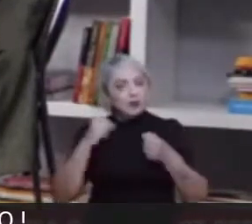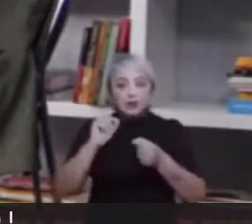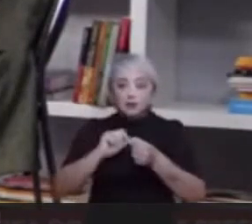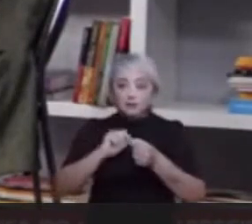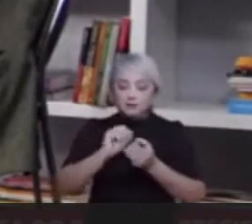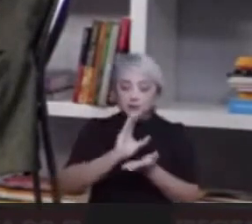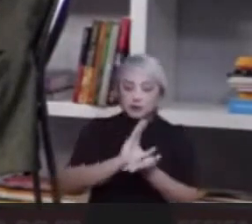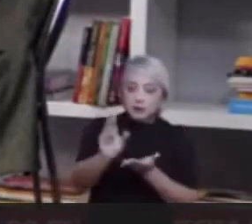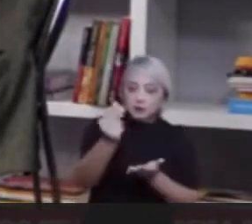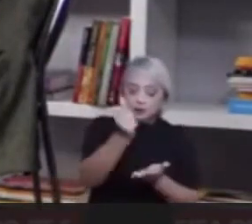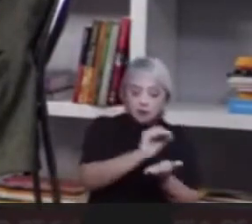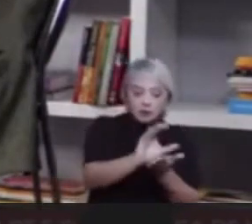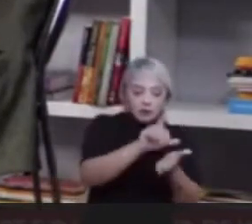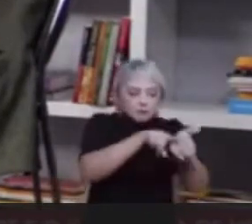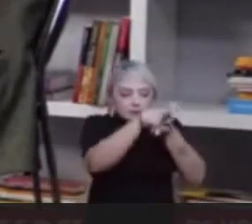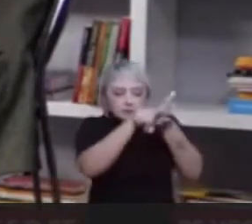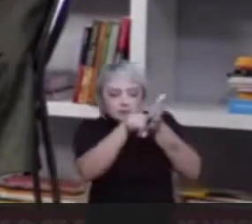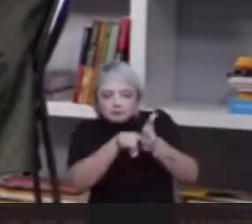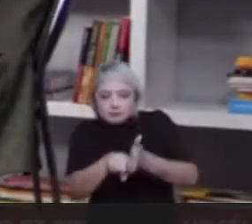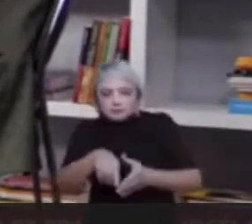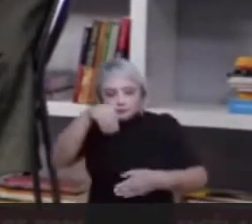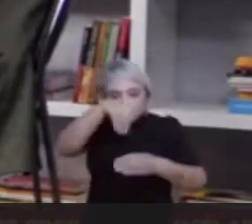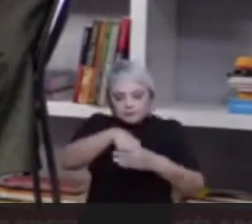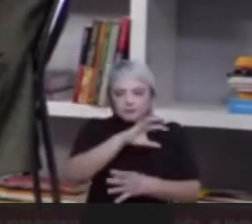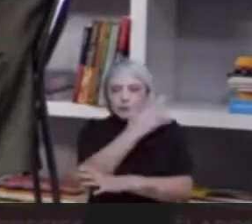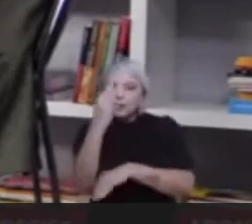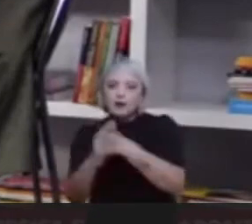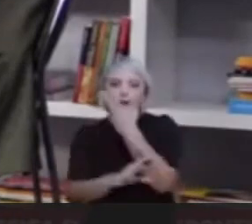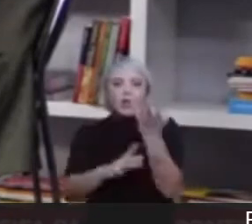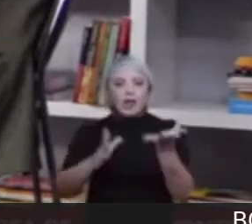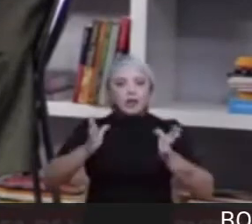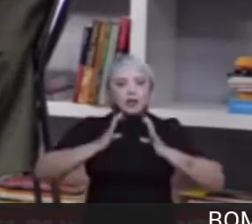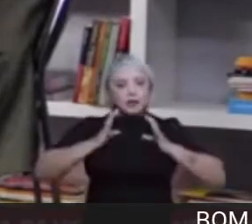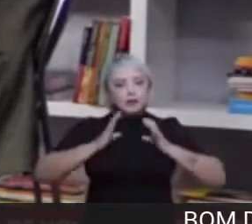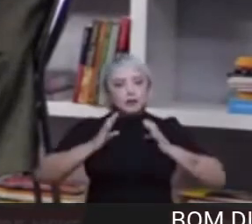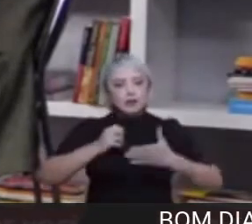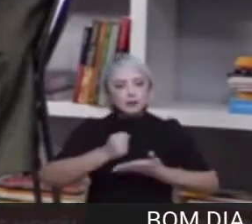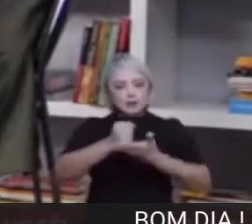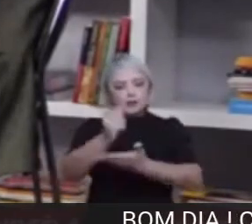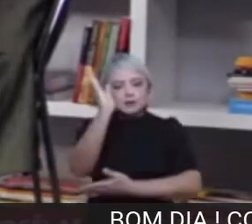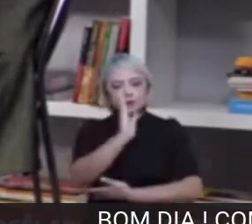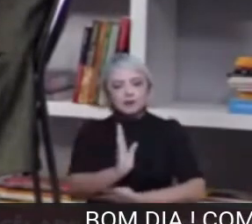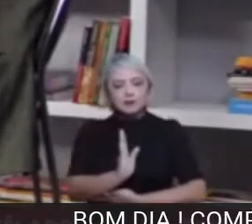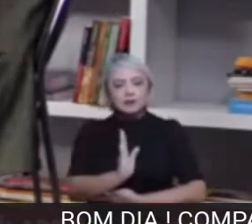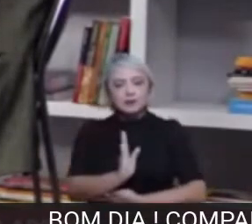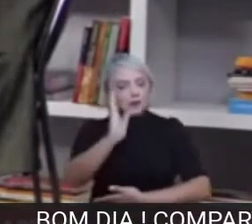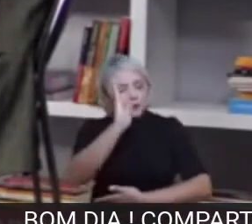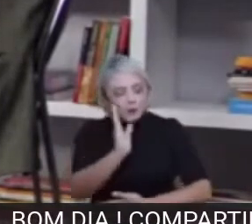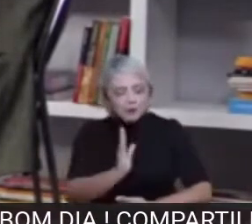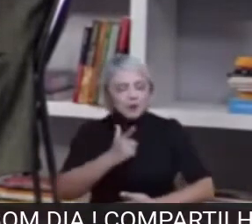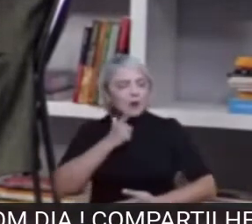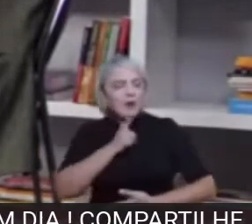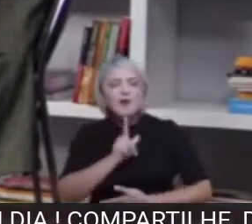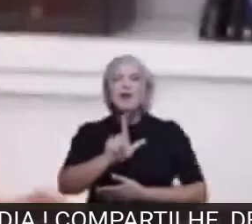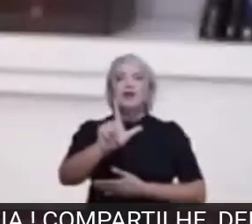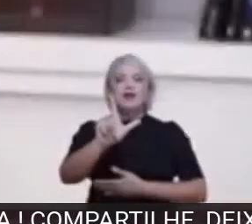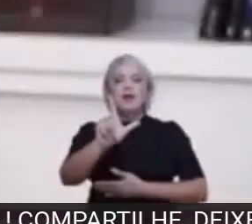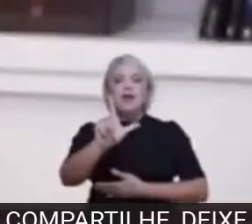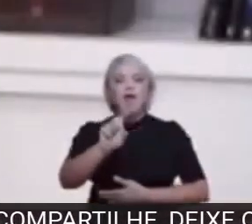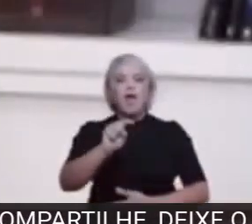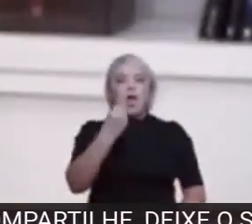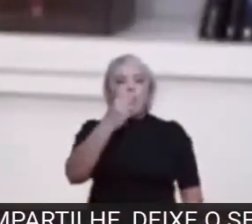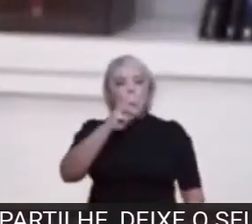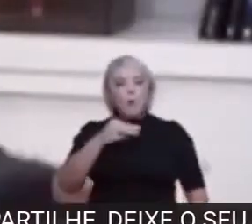para pesquisar na Amazônia, no que ela tem de rico para oferecer para o Brasil possa ganhar 1 milhão de vezes mais